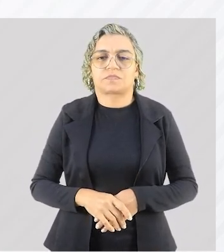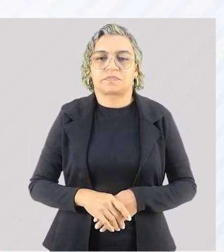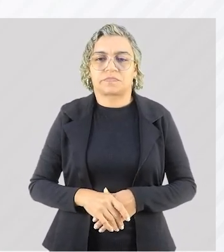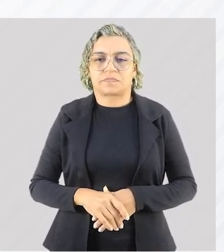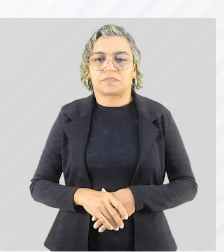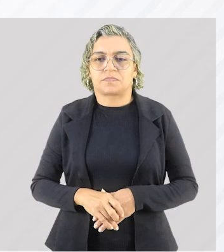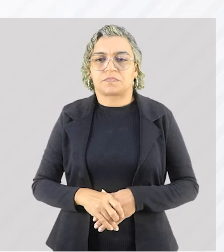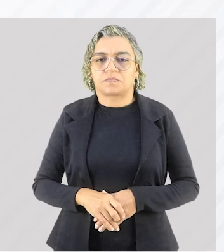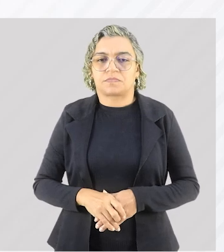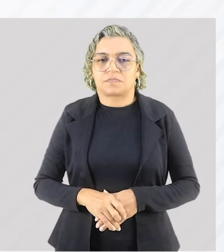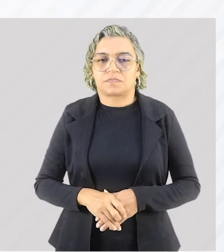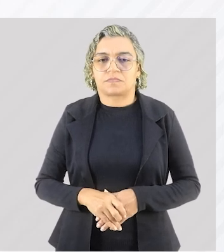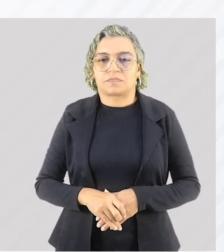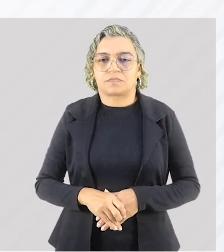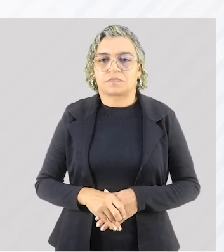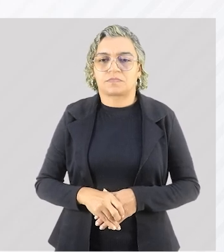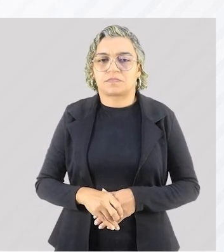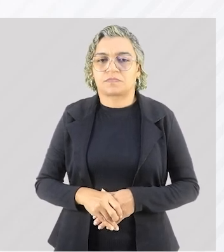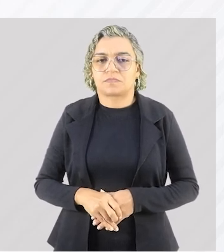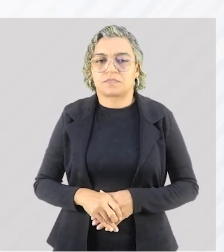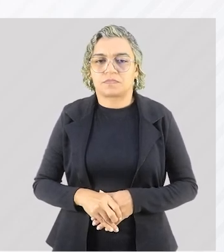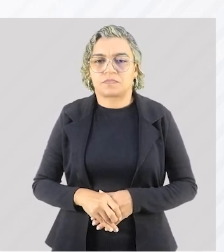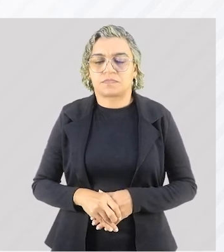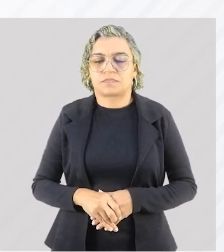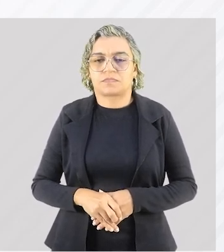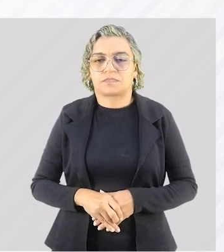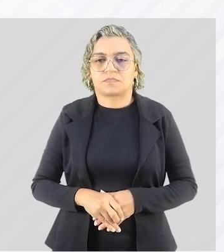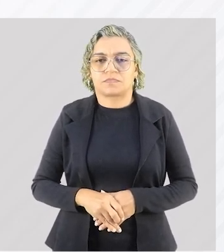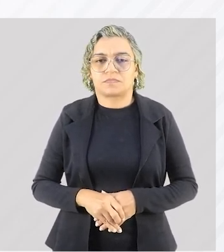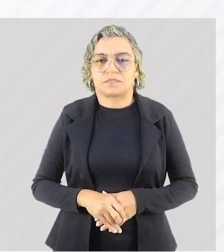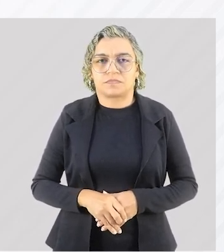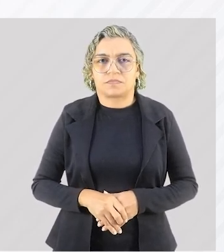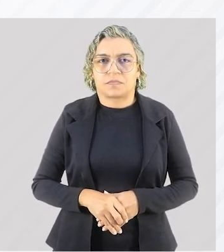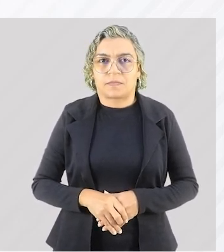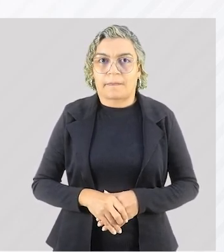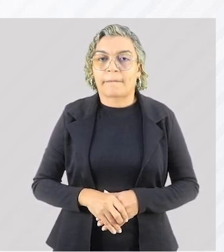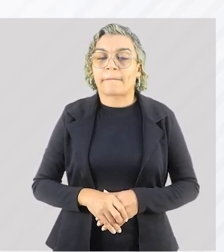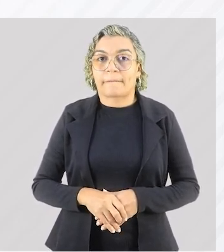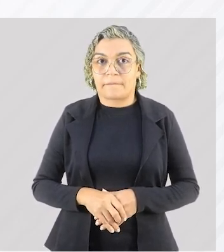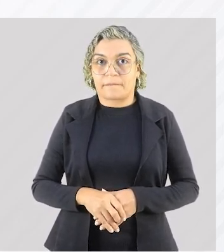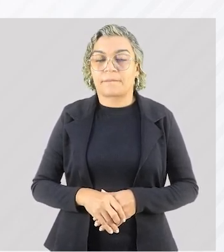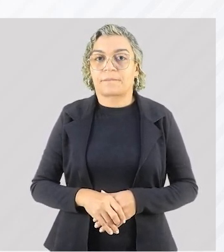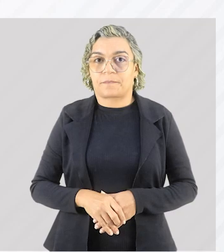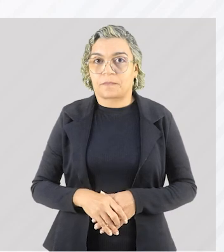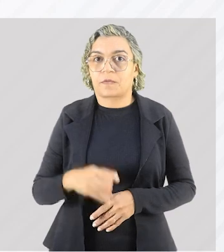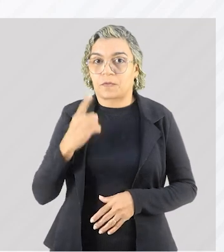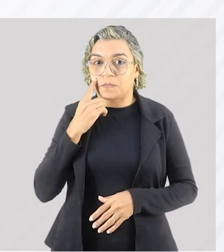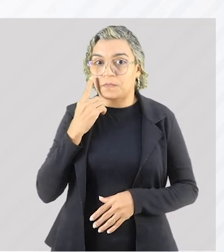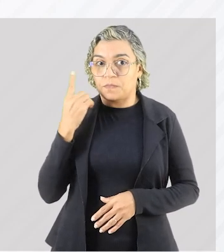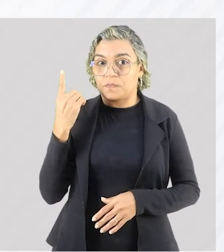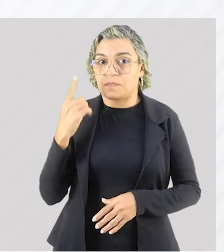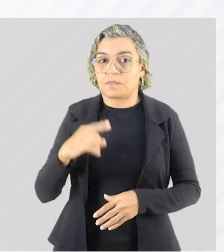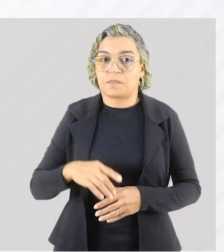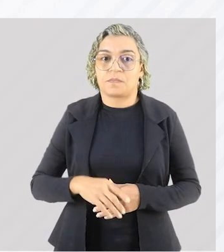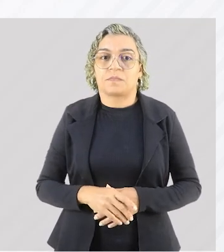centímetros de largura, 18 centímetros de comprimento e 4 centímetros de espessura.